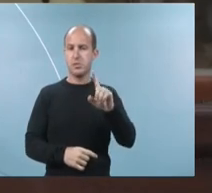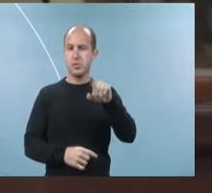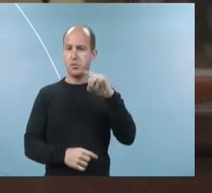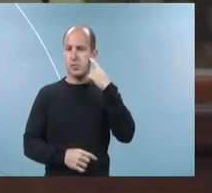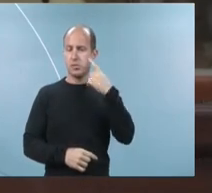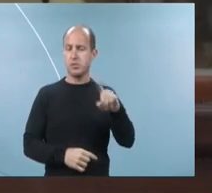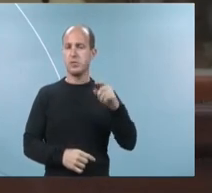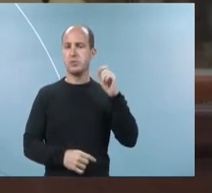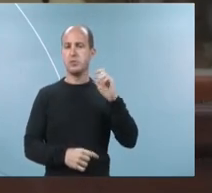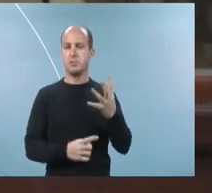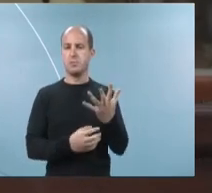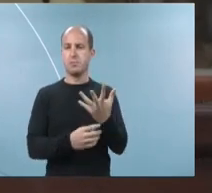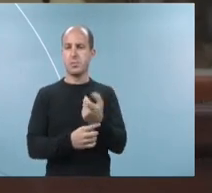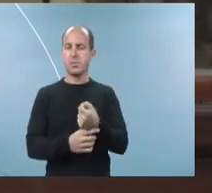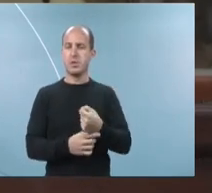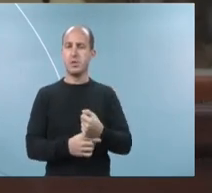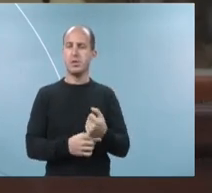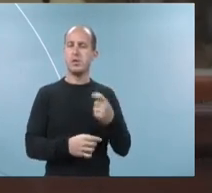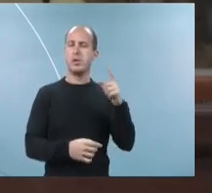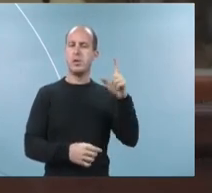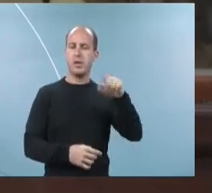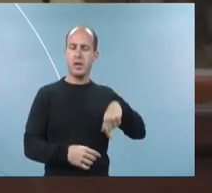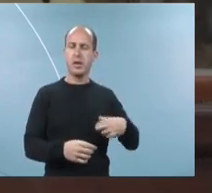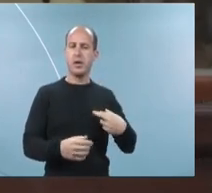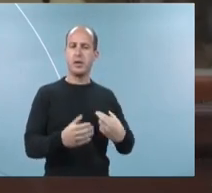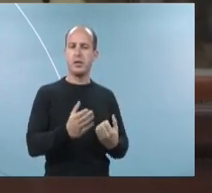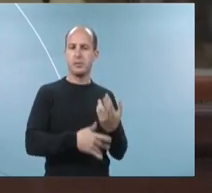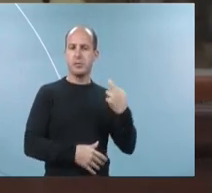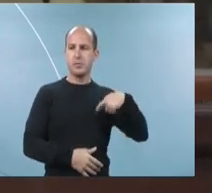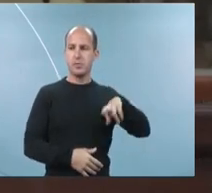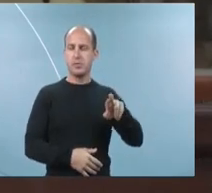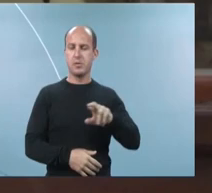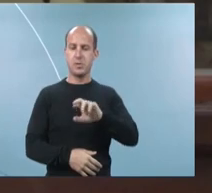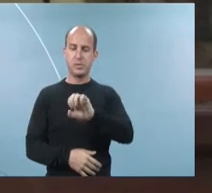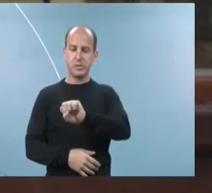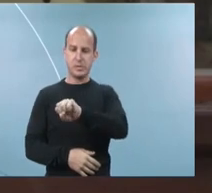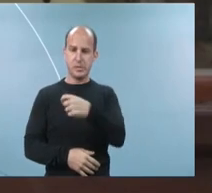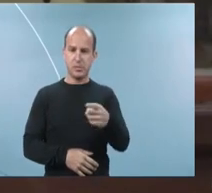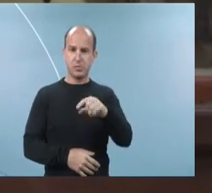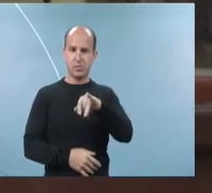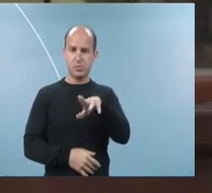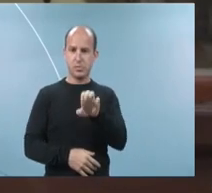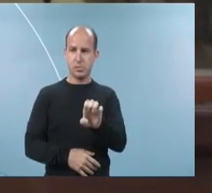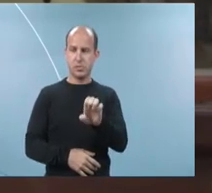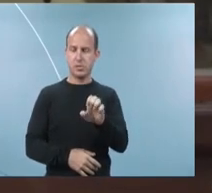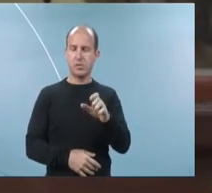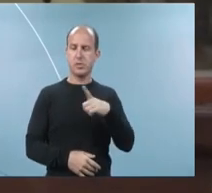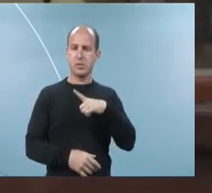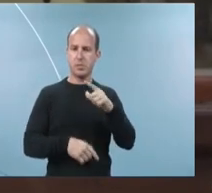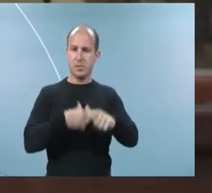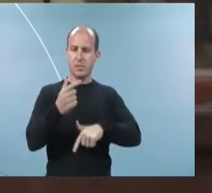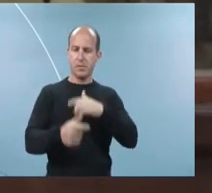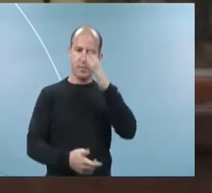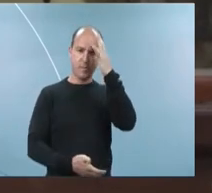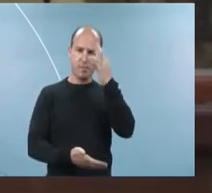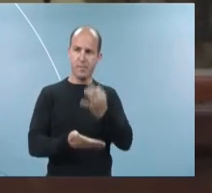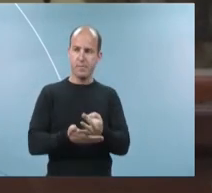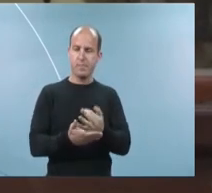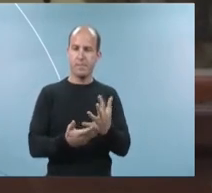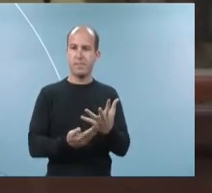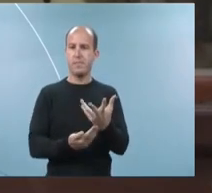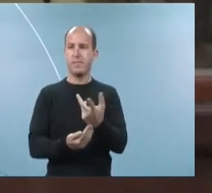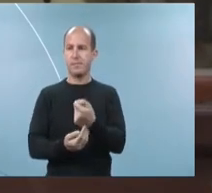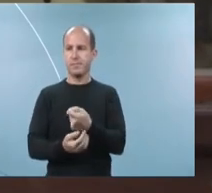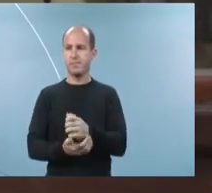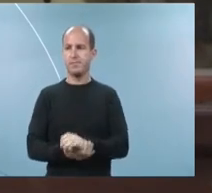dessa data deve-se à religião da história de São José, que exercia com fé o ofício de